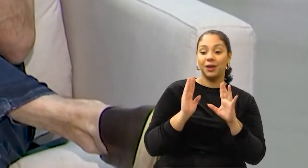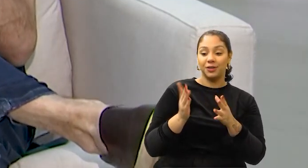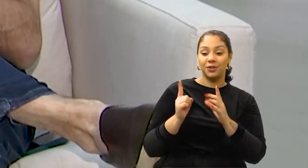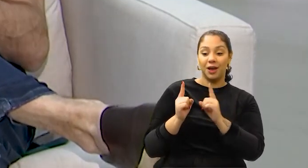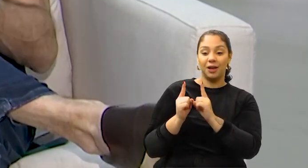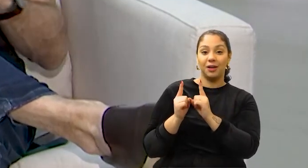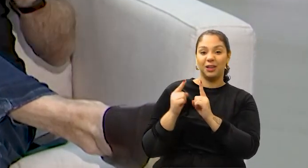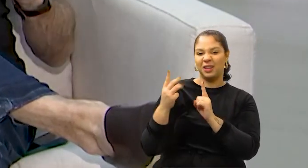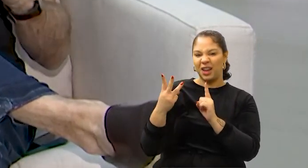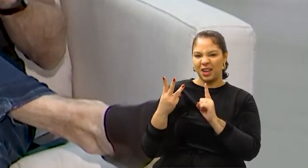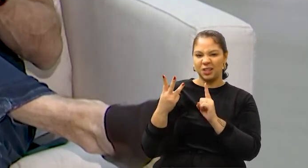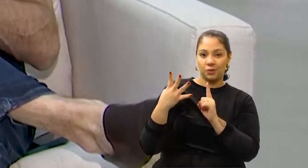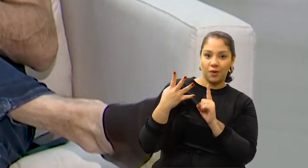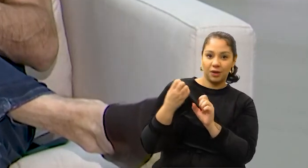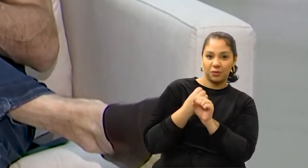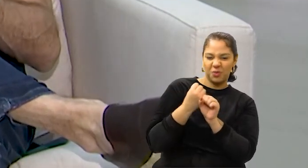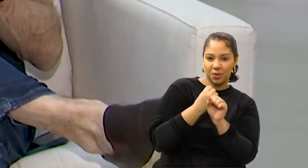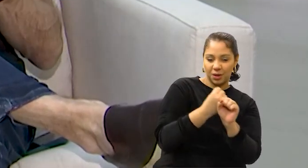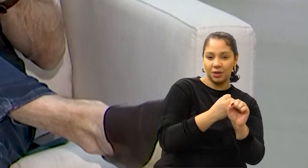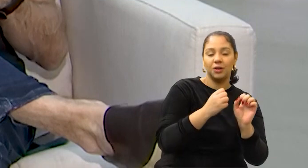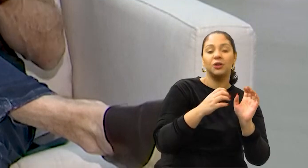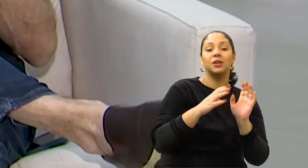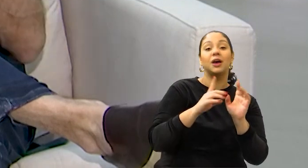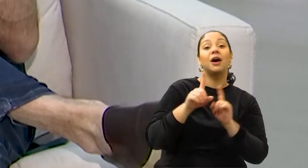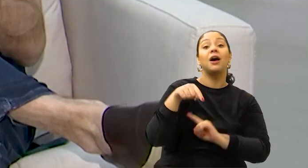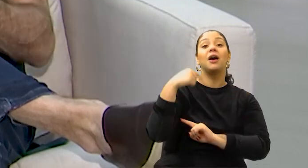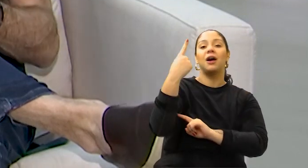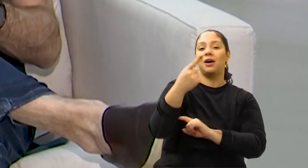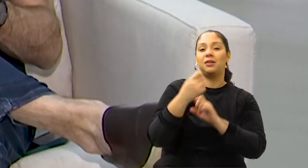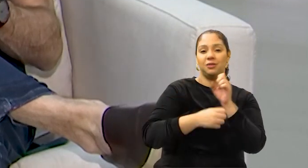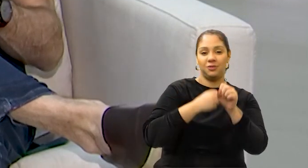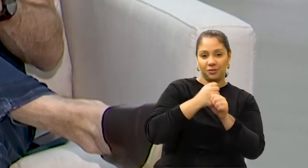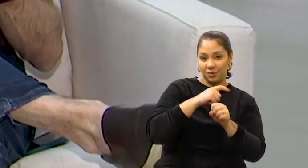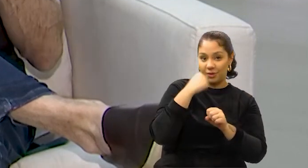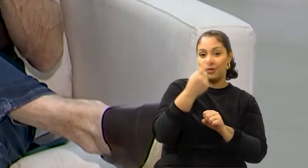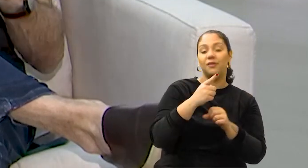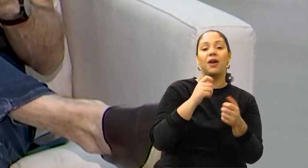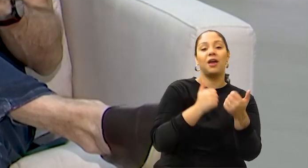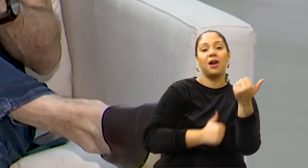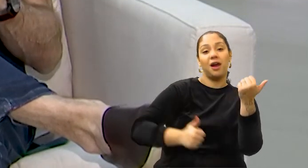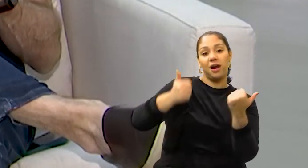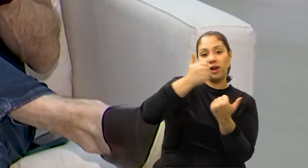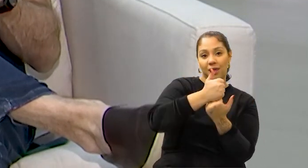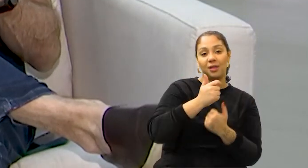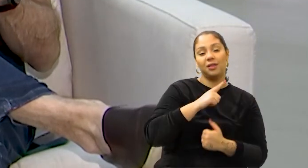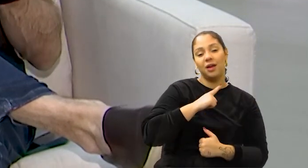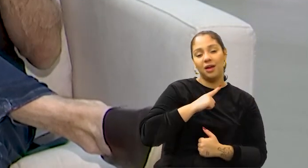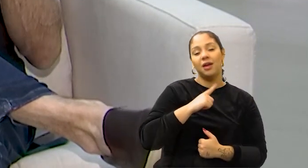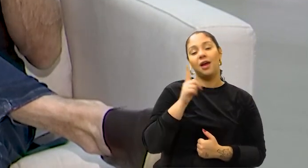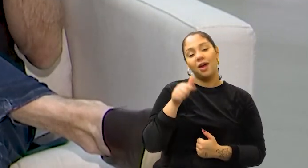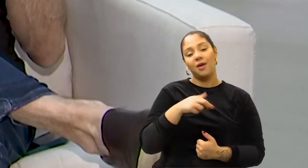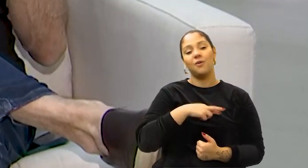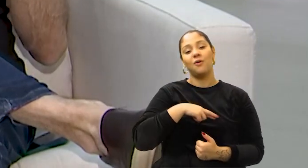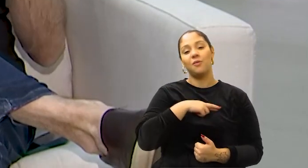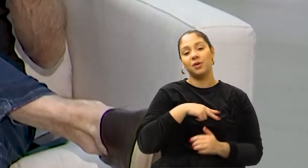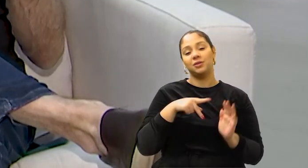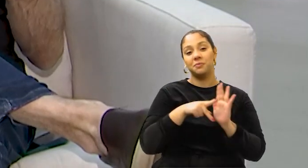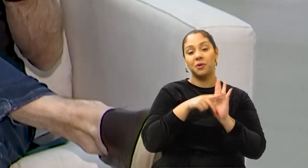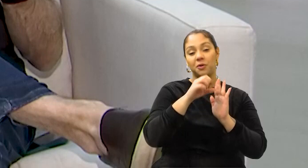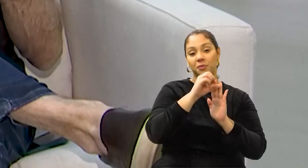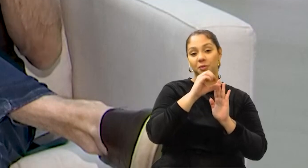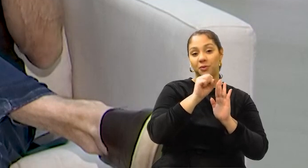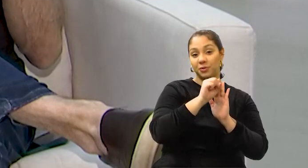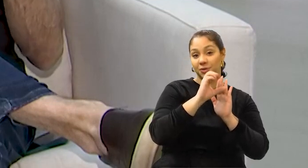que ele já cumpriu o ciclo de três ou quatro anos e no ano que vem ele será substituído Mas eu também é um texto clássico é um romance do